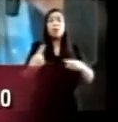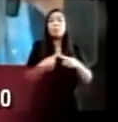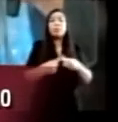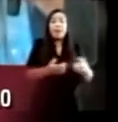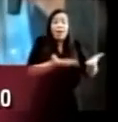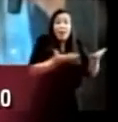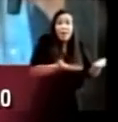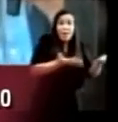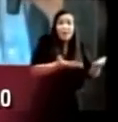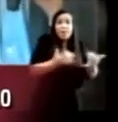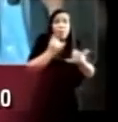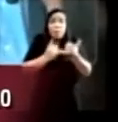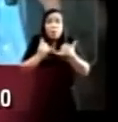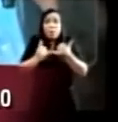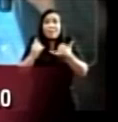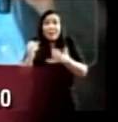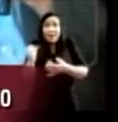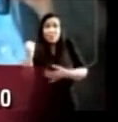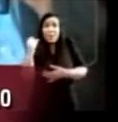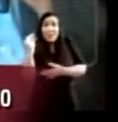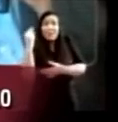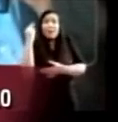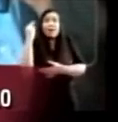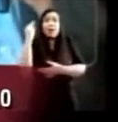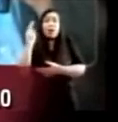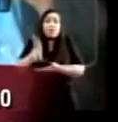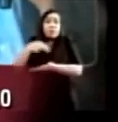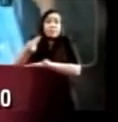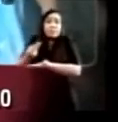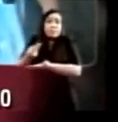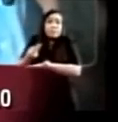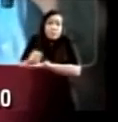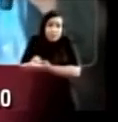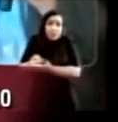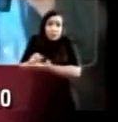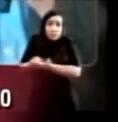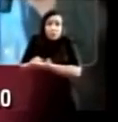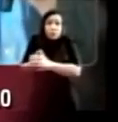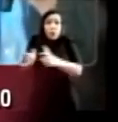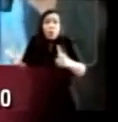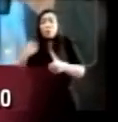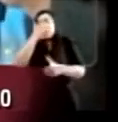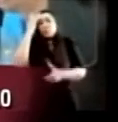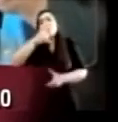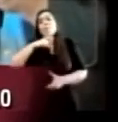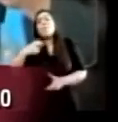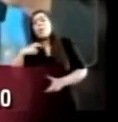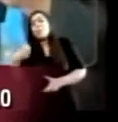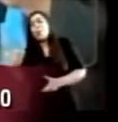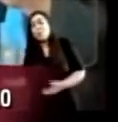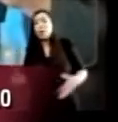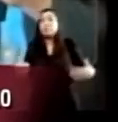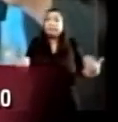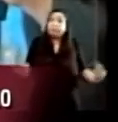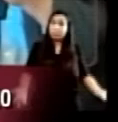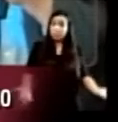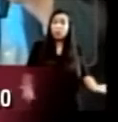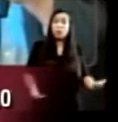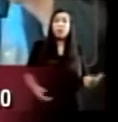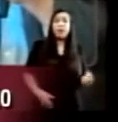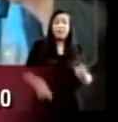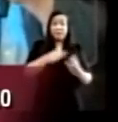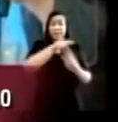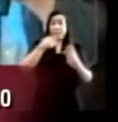para moderado, para grave, internação, aumenta o número de óbitos. Então, lembrar que esse 3